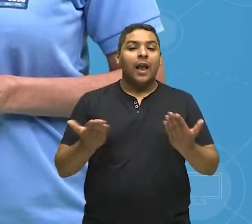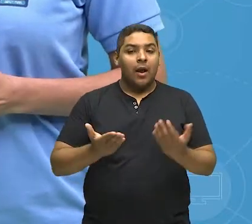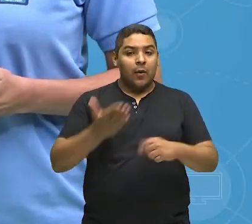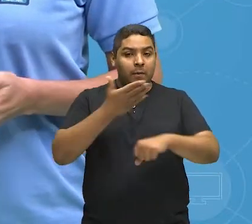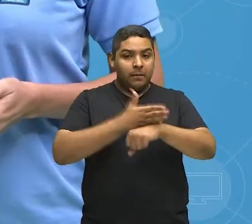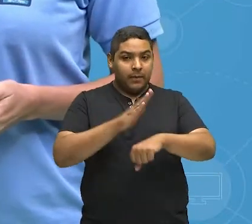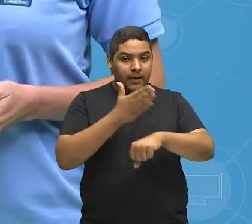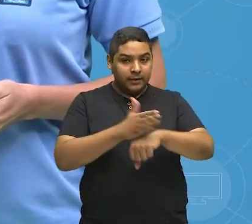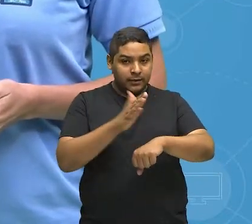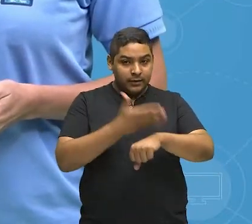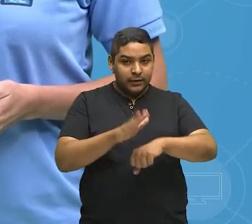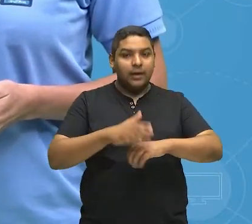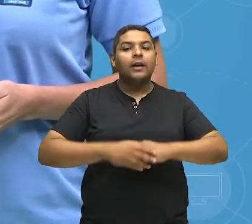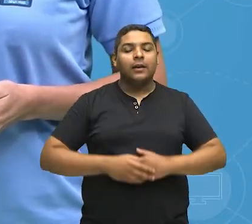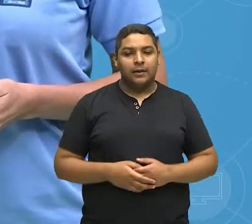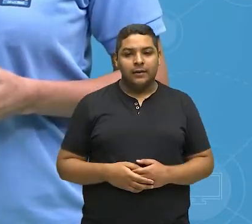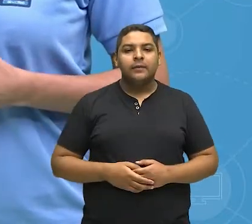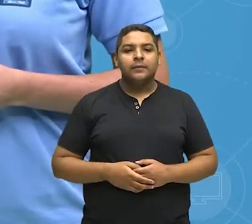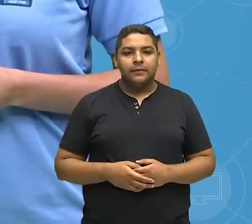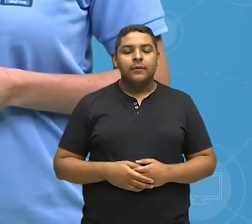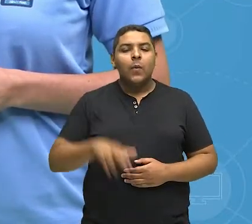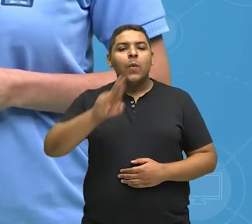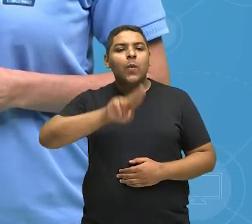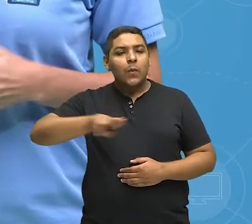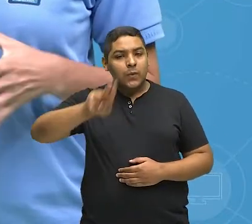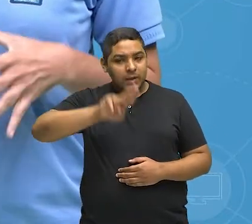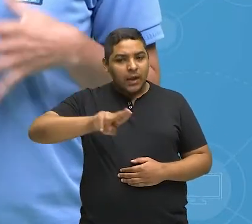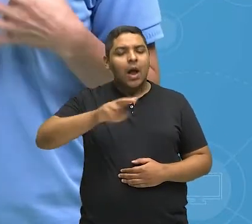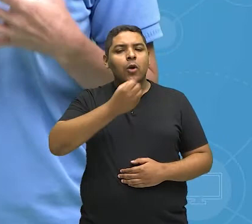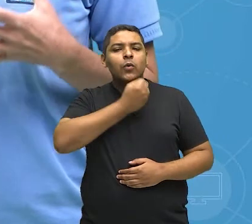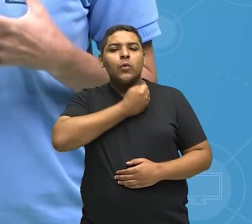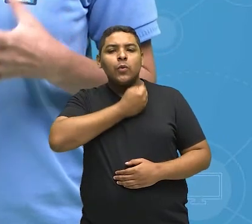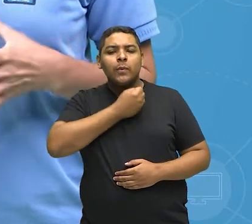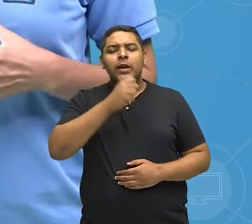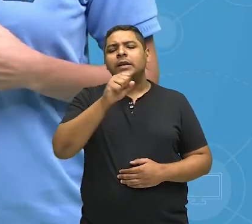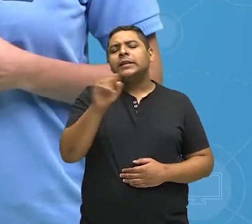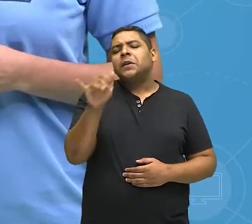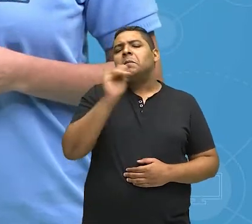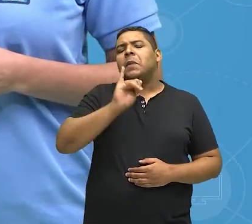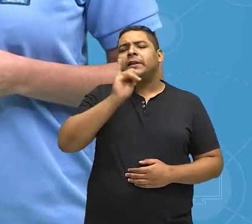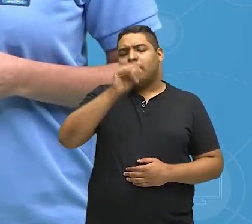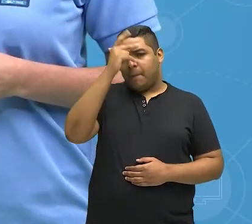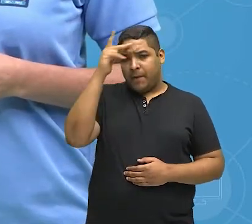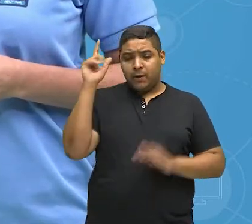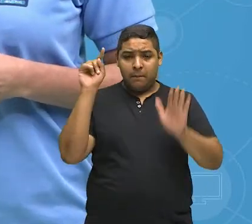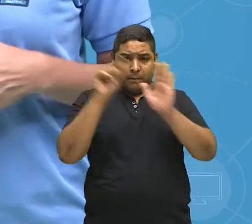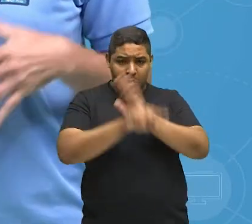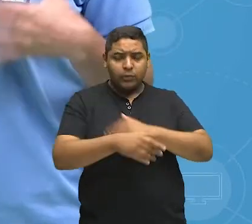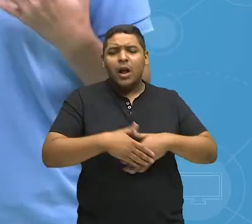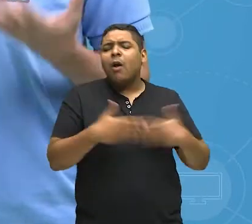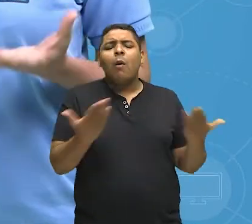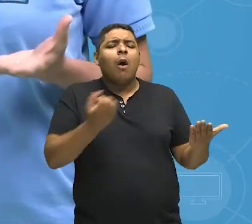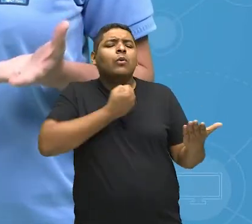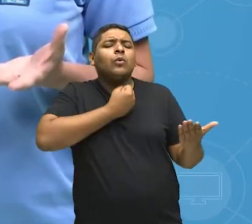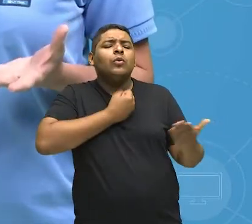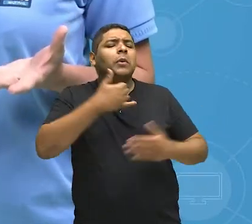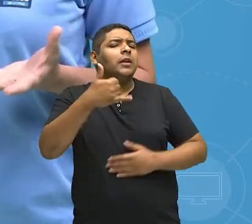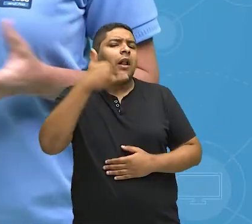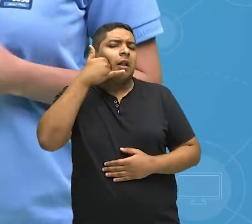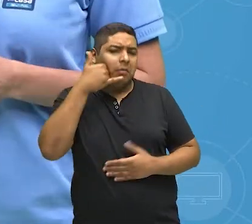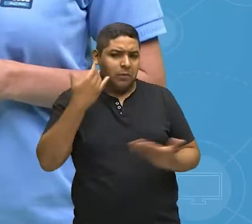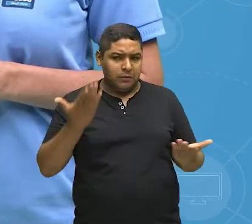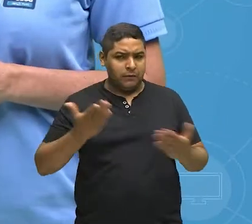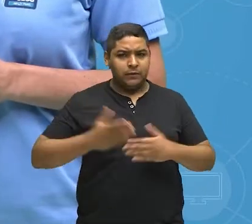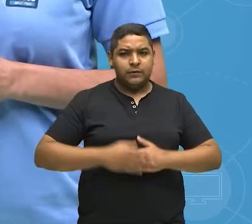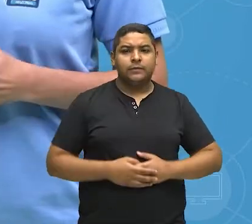pouquinho essa utilização dos números. Então, se a pessoa te perguntar, what's your telephone number ou what's your phone